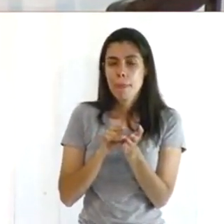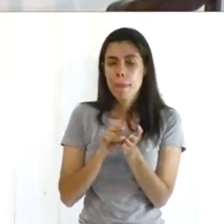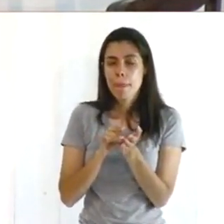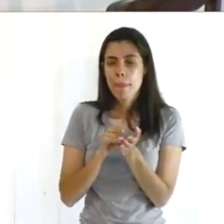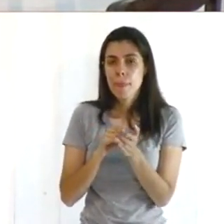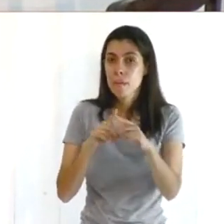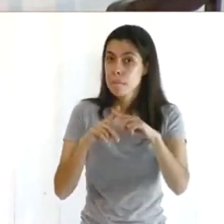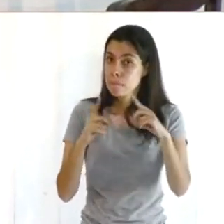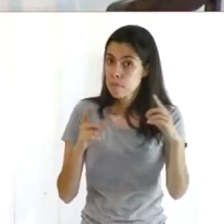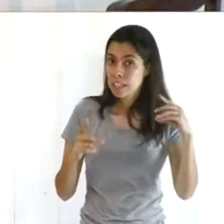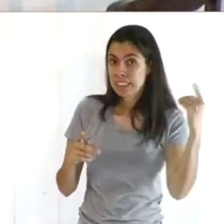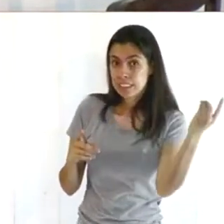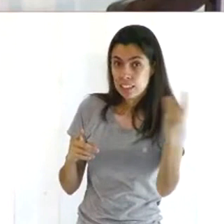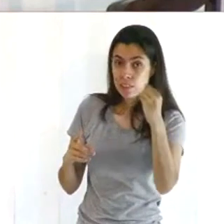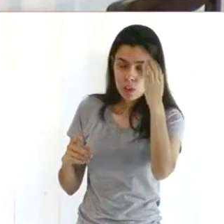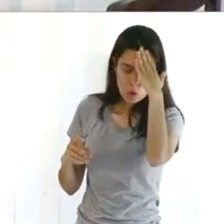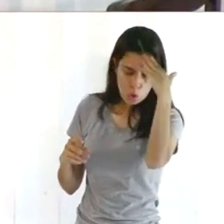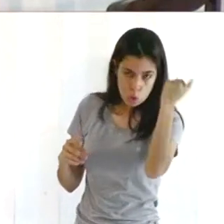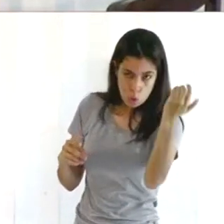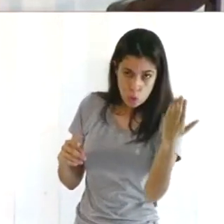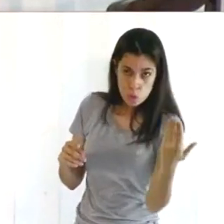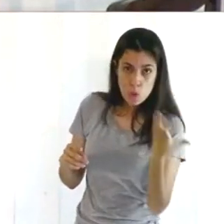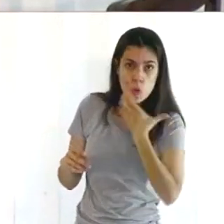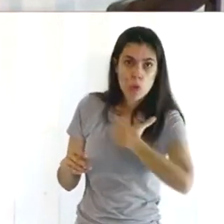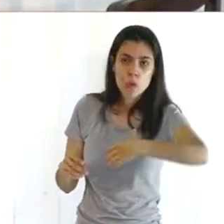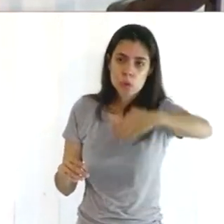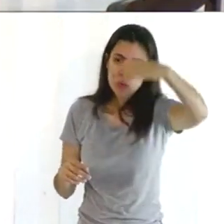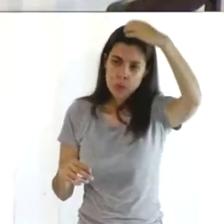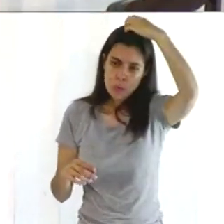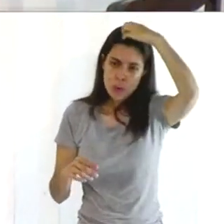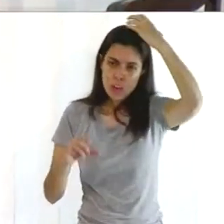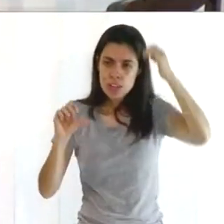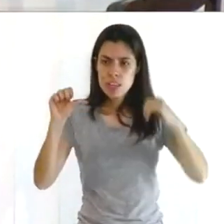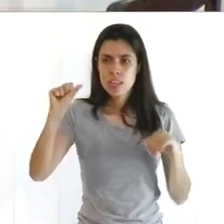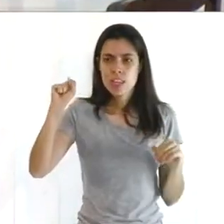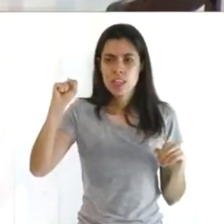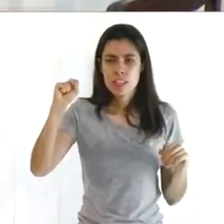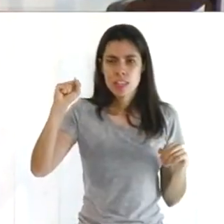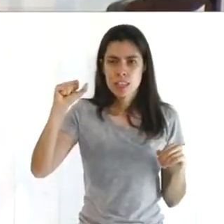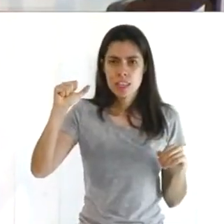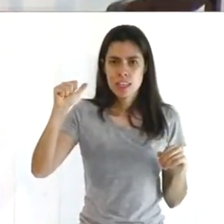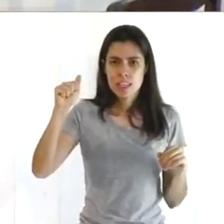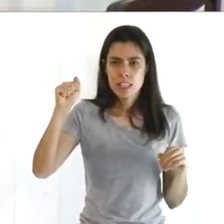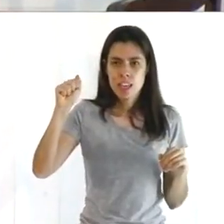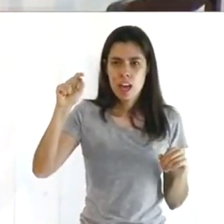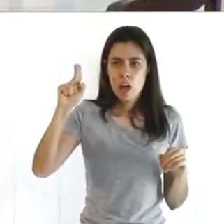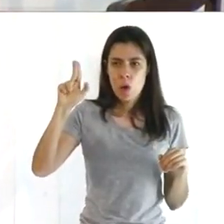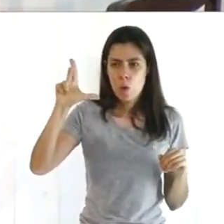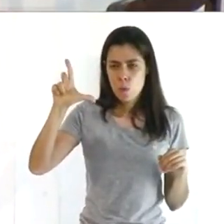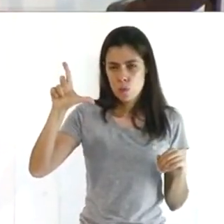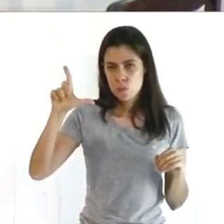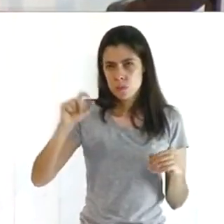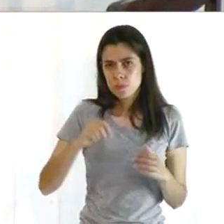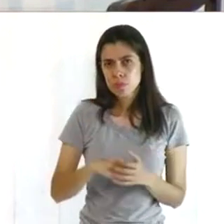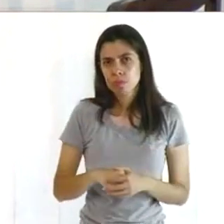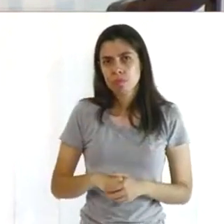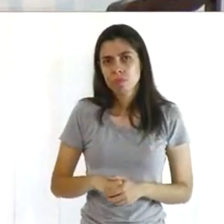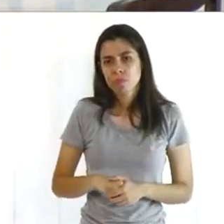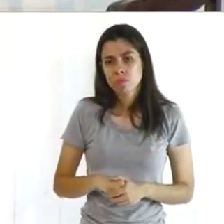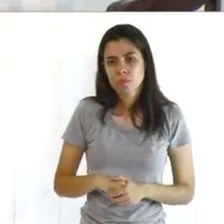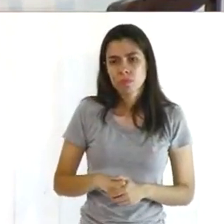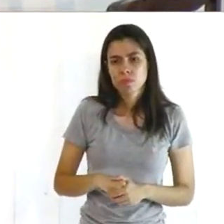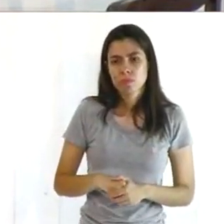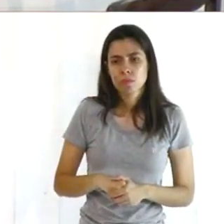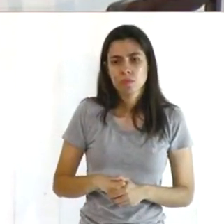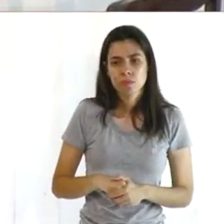Davi honrou ao rei Saul. Em muitos momentos Davi poderia se vingar, ou poderia dar